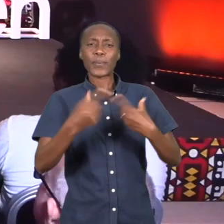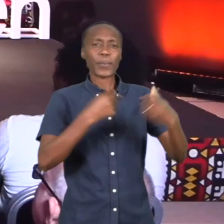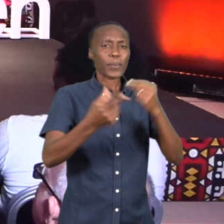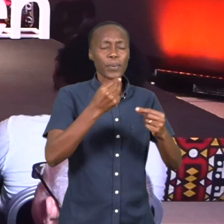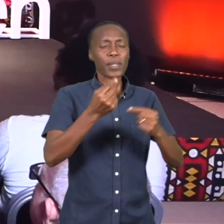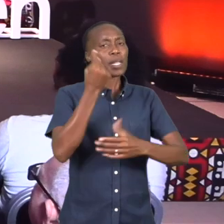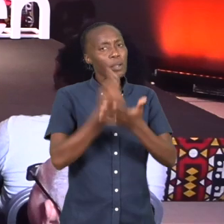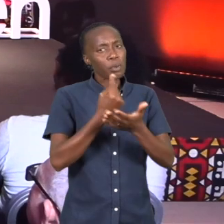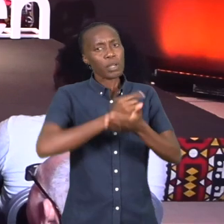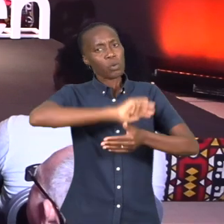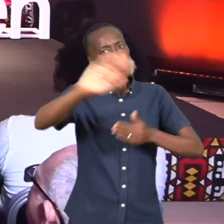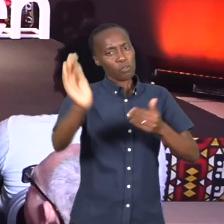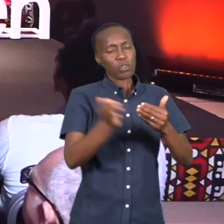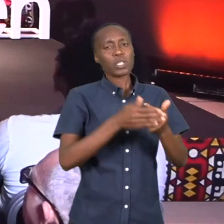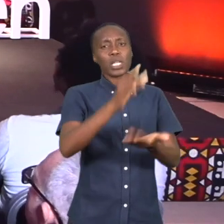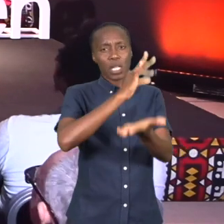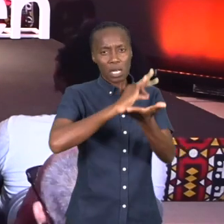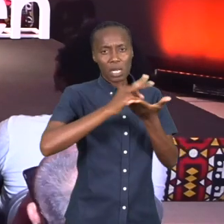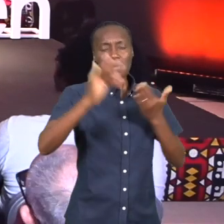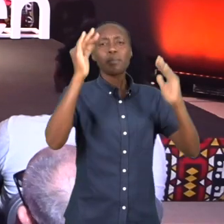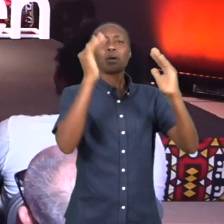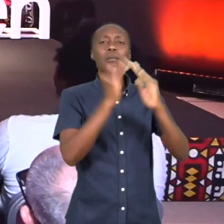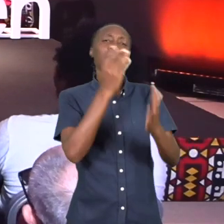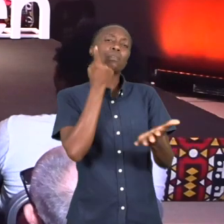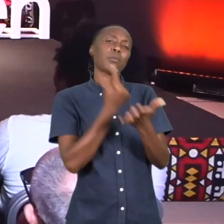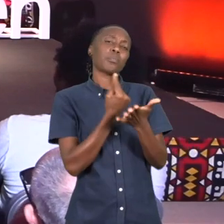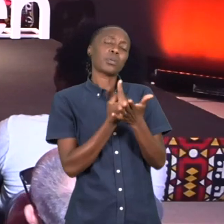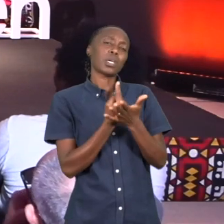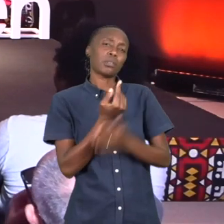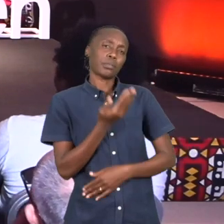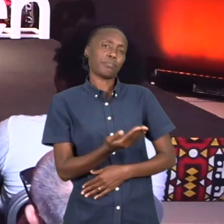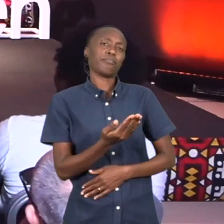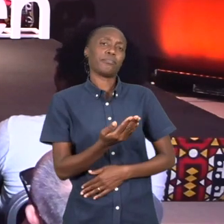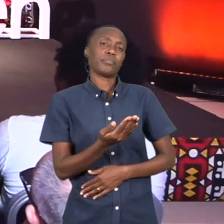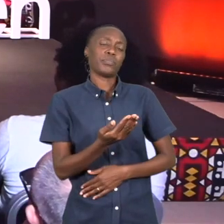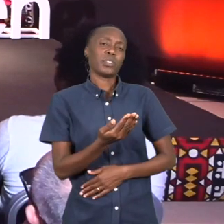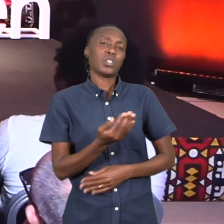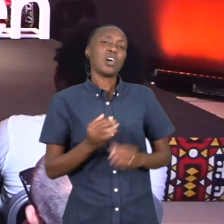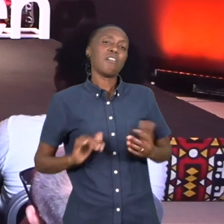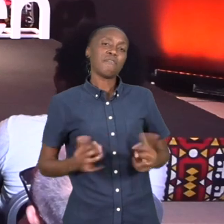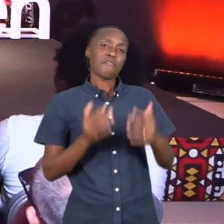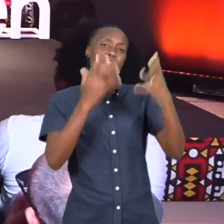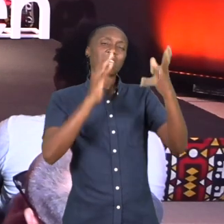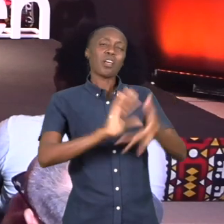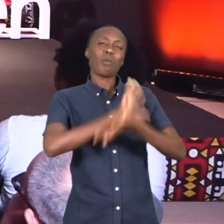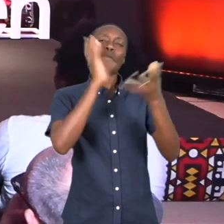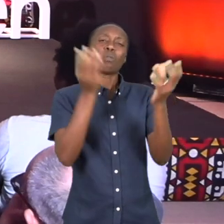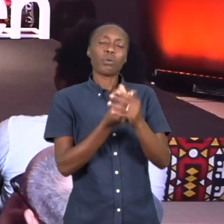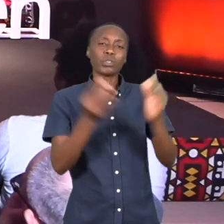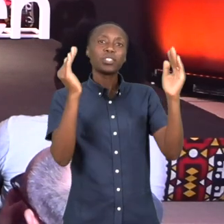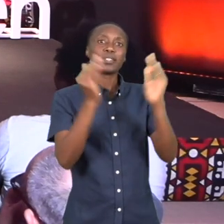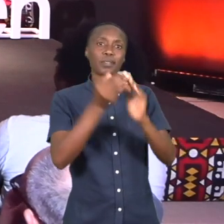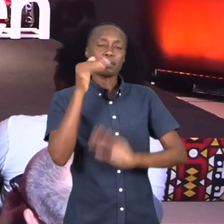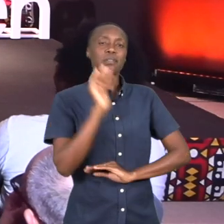que colaboremos para manter esta casa limpa. A casa onde não vivo apenas eu, mas